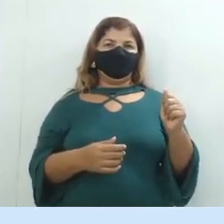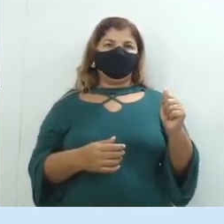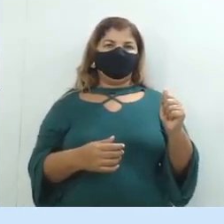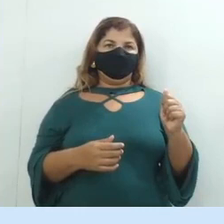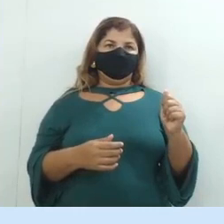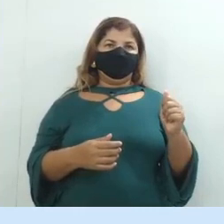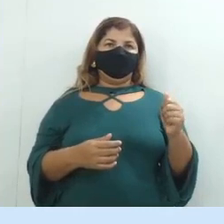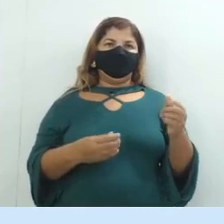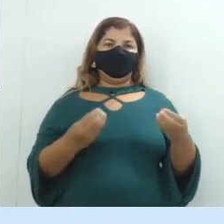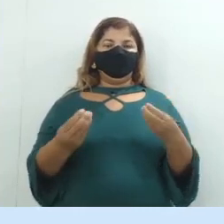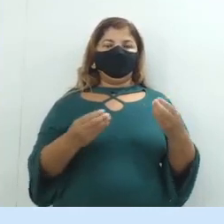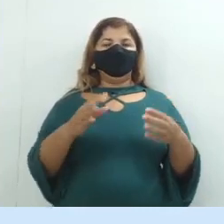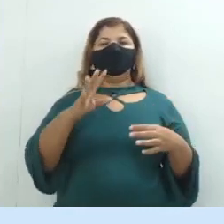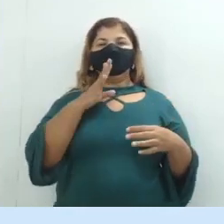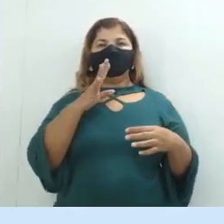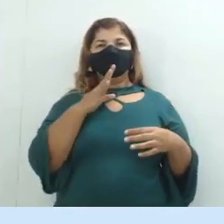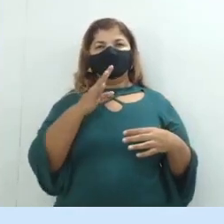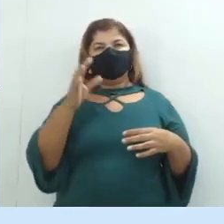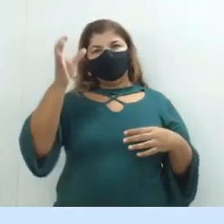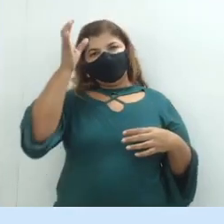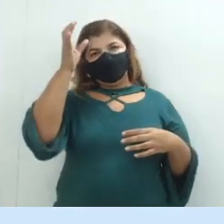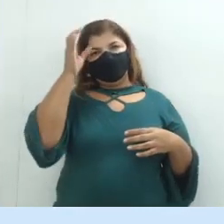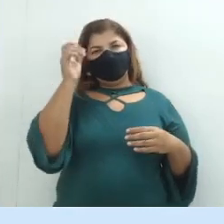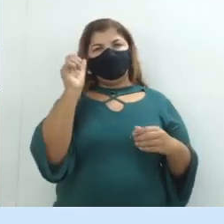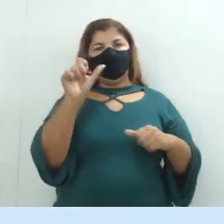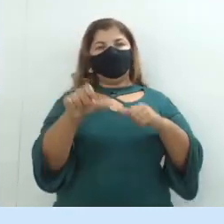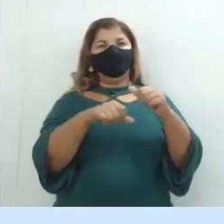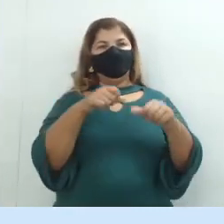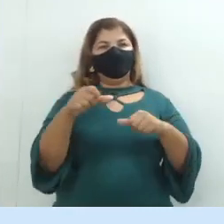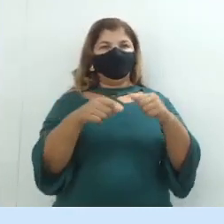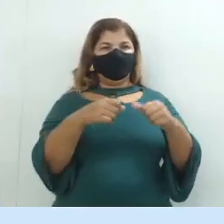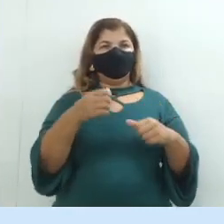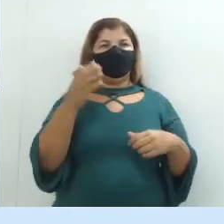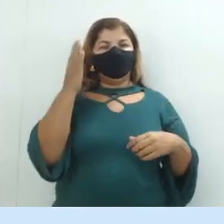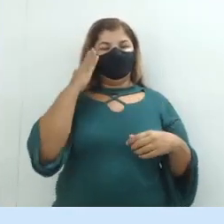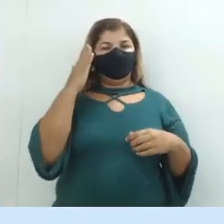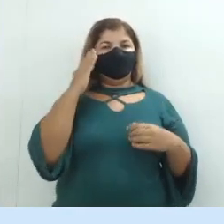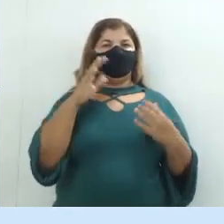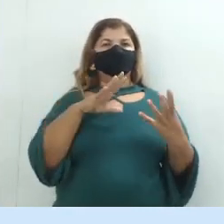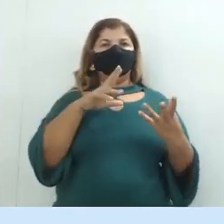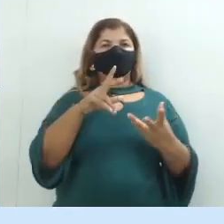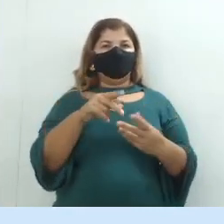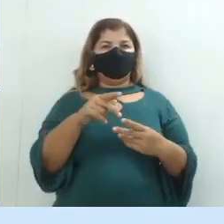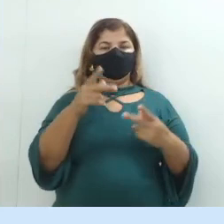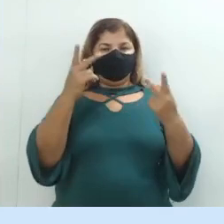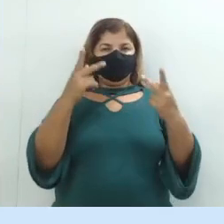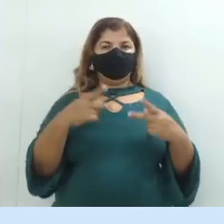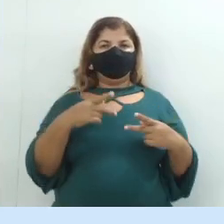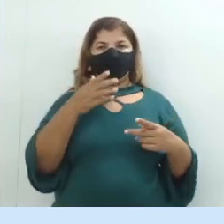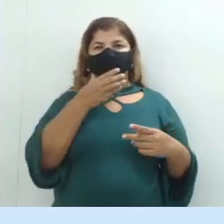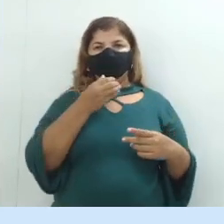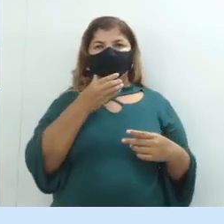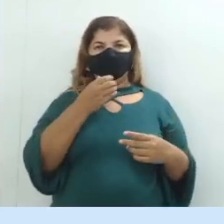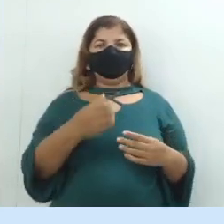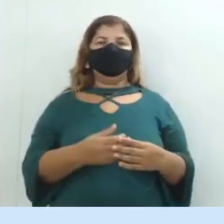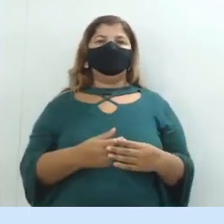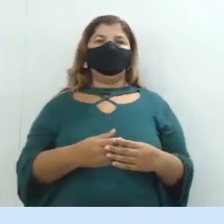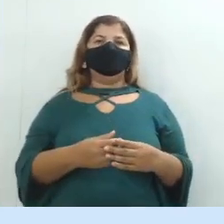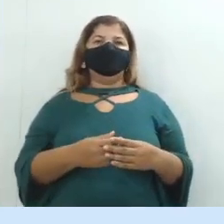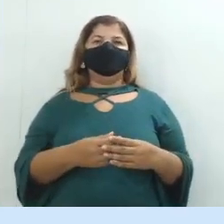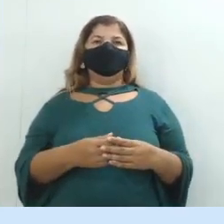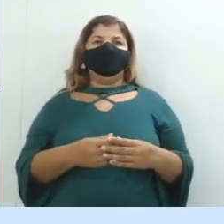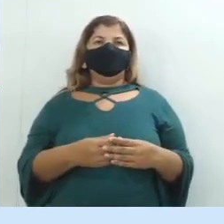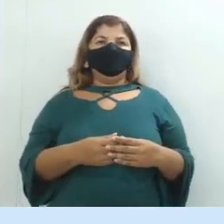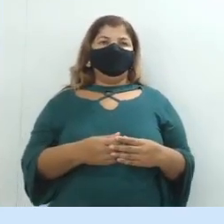postura em relação ao conhecimento, ao qual transforma o modo de entendimento do mundo e do próprio homem. Então,